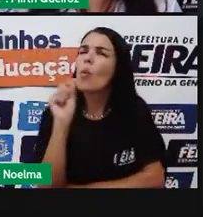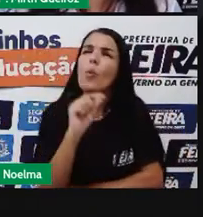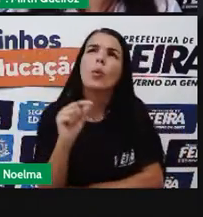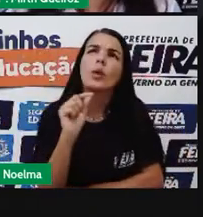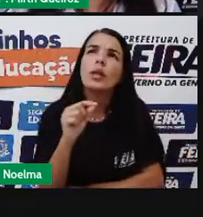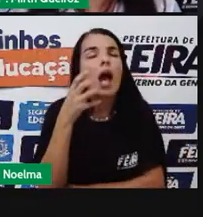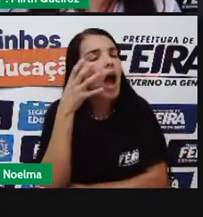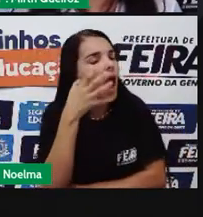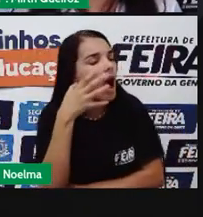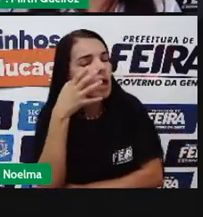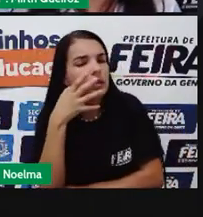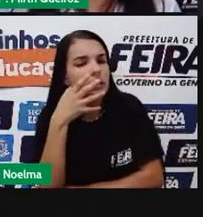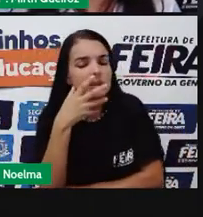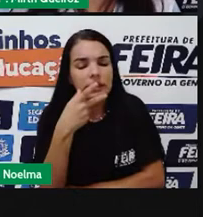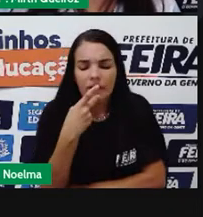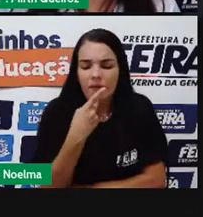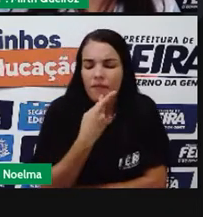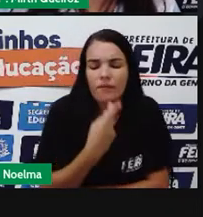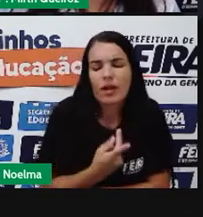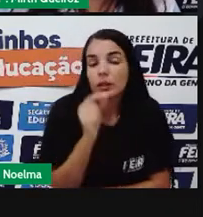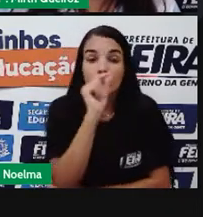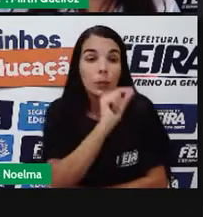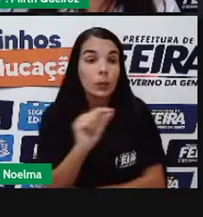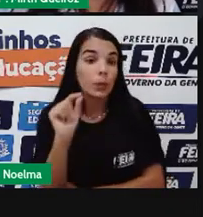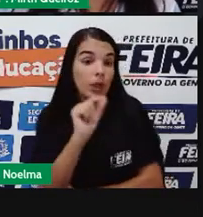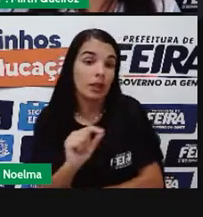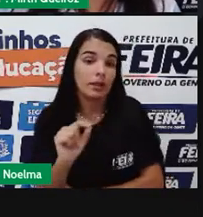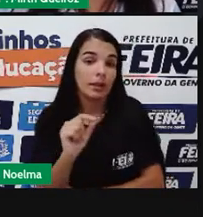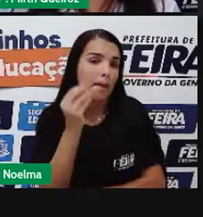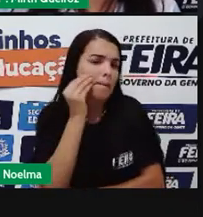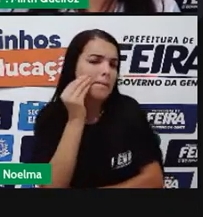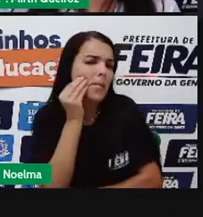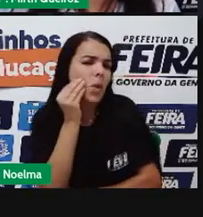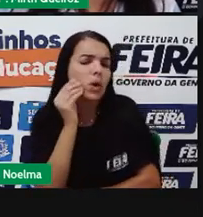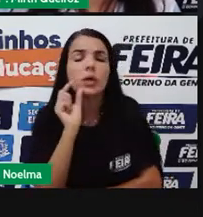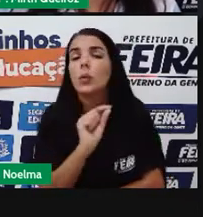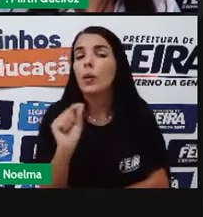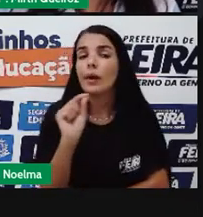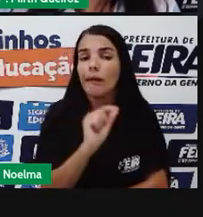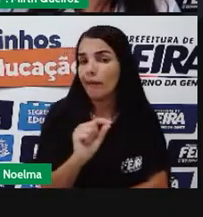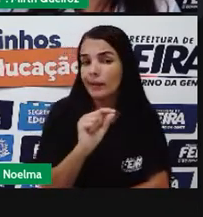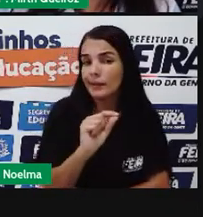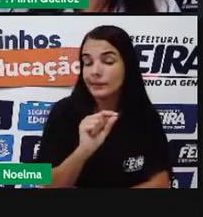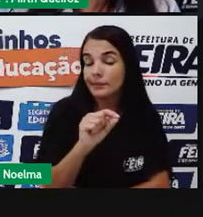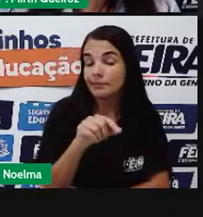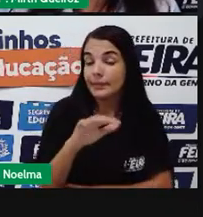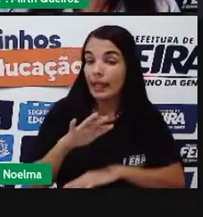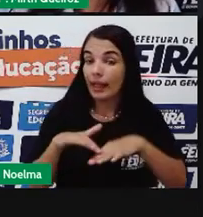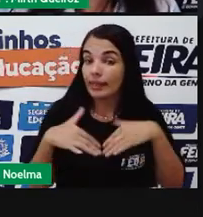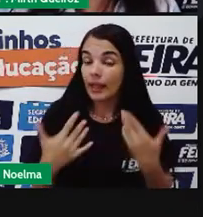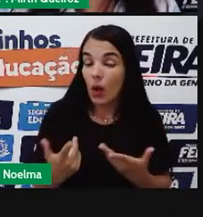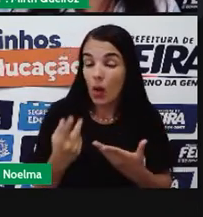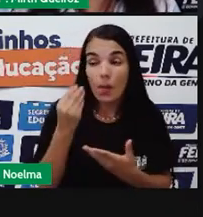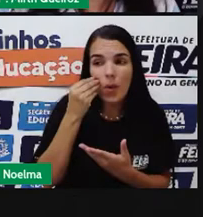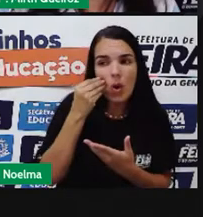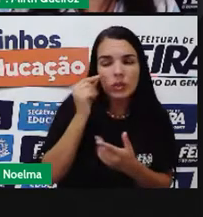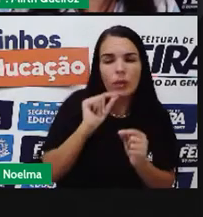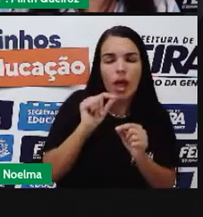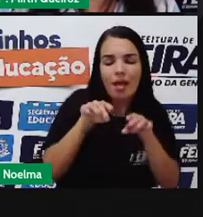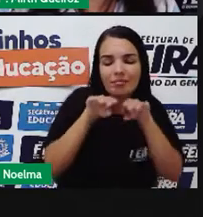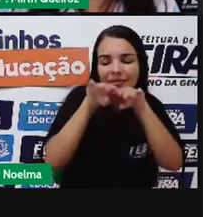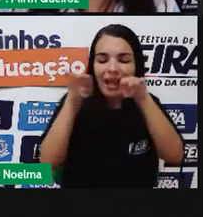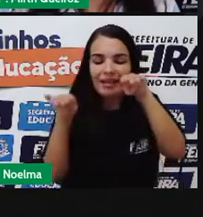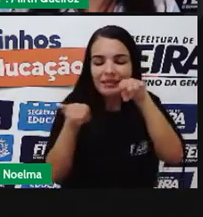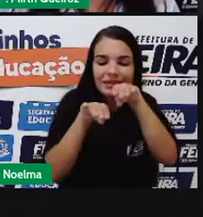que a canção retrata, né? O que, que ela retrata aí? Ela vai retratar a desigualdade social,